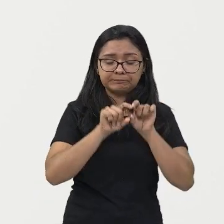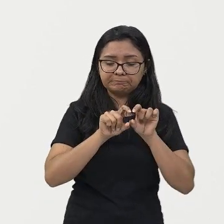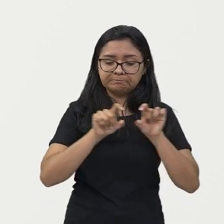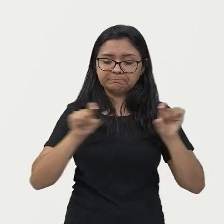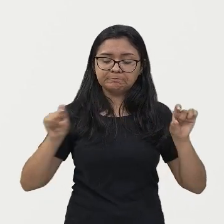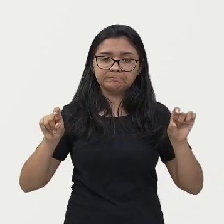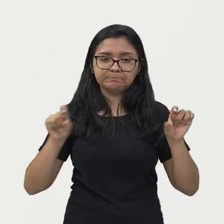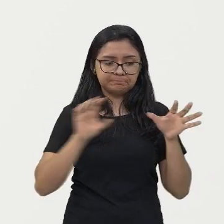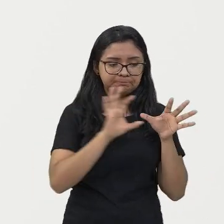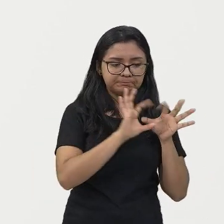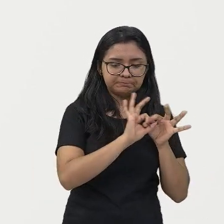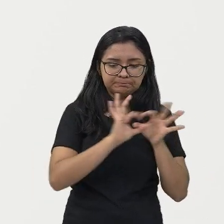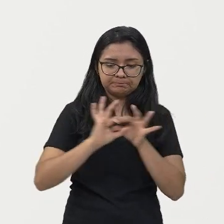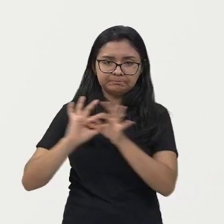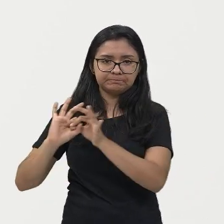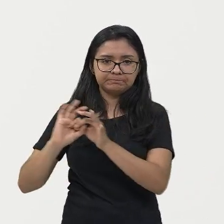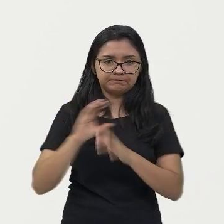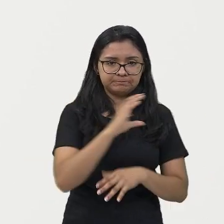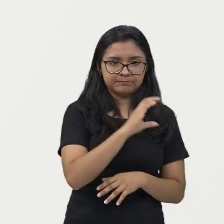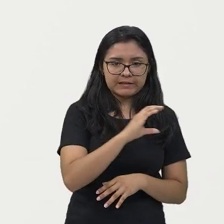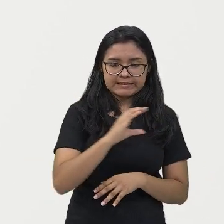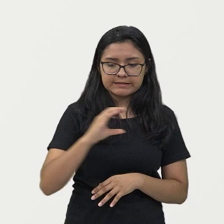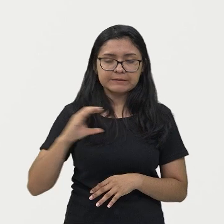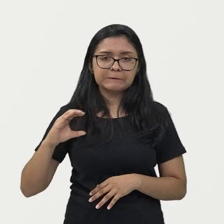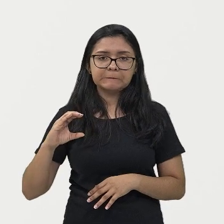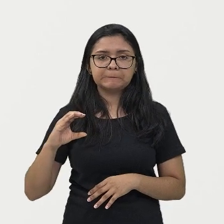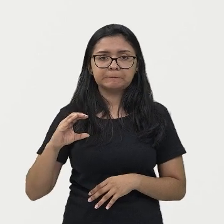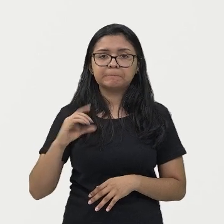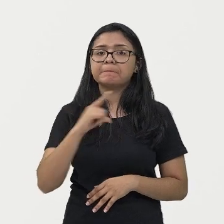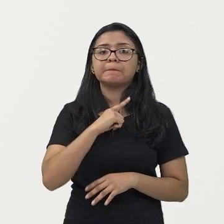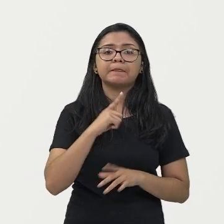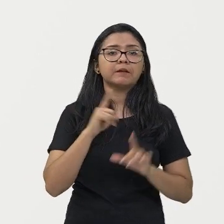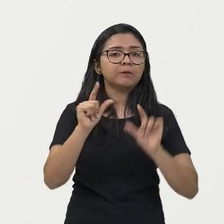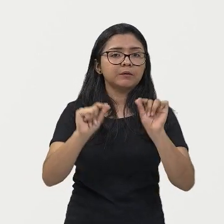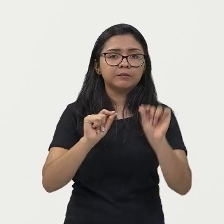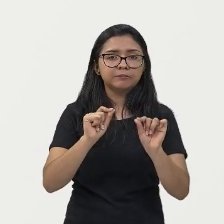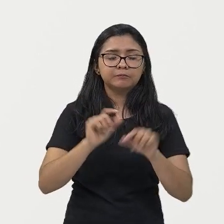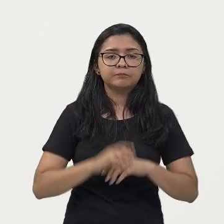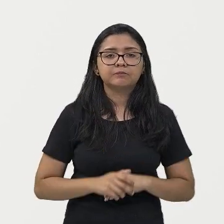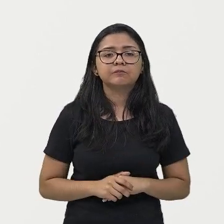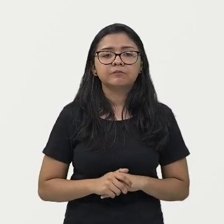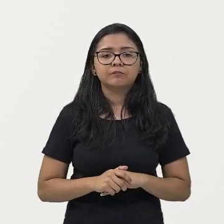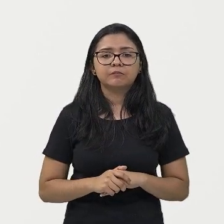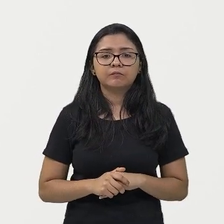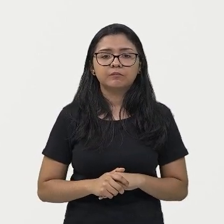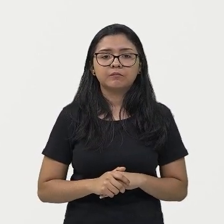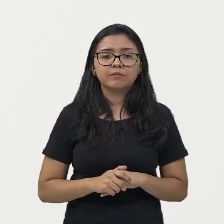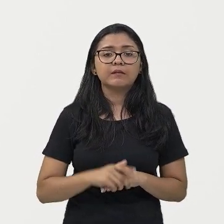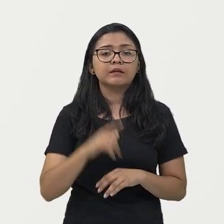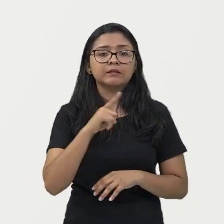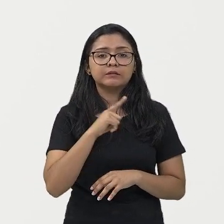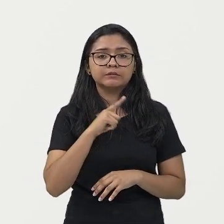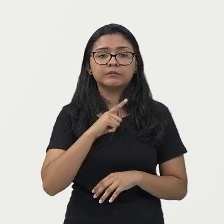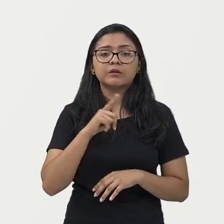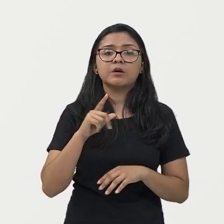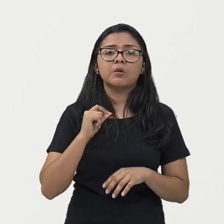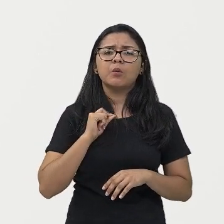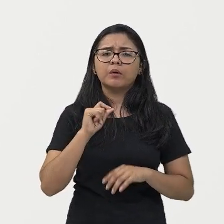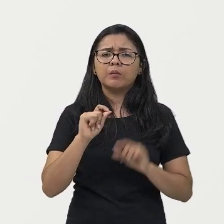as ligações, aqui entre os carbonos, existir um